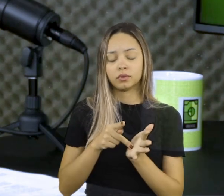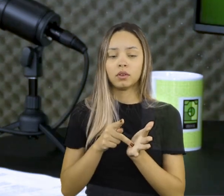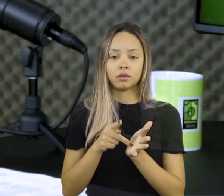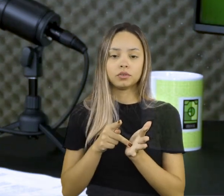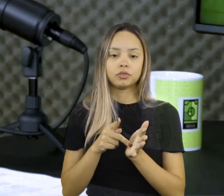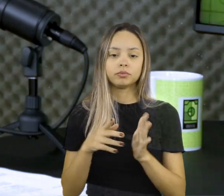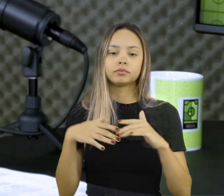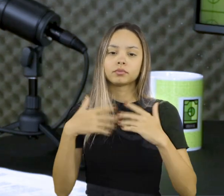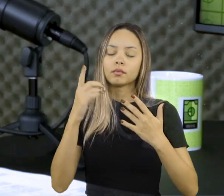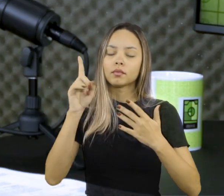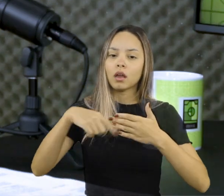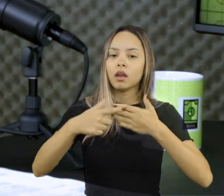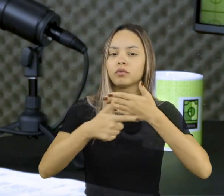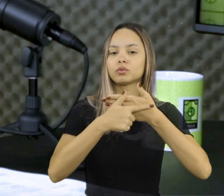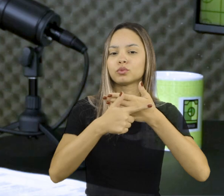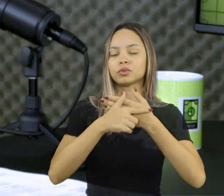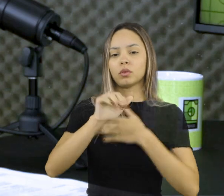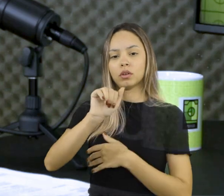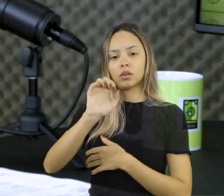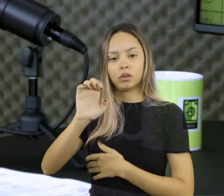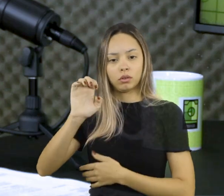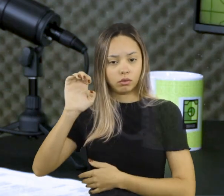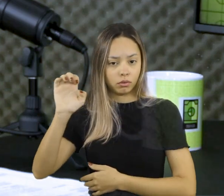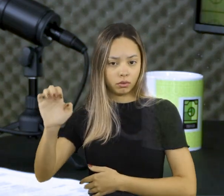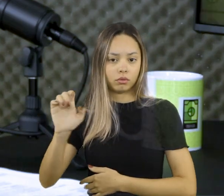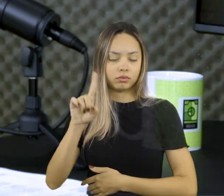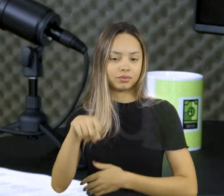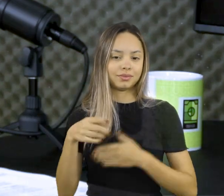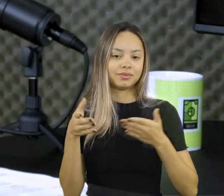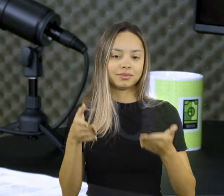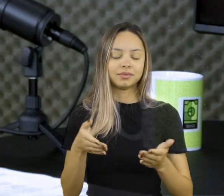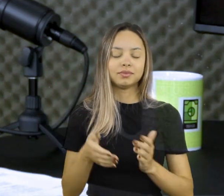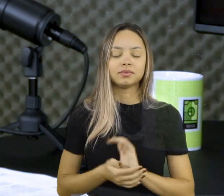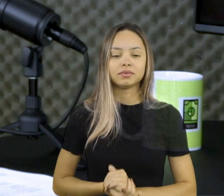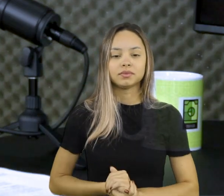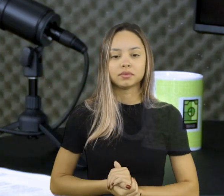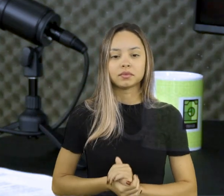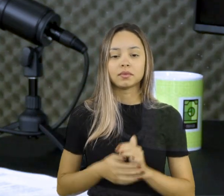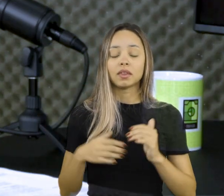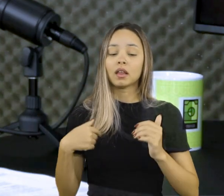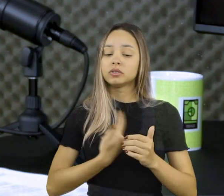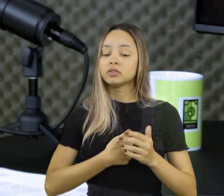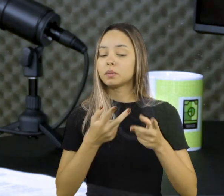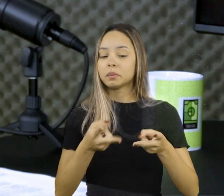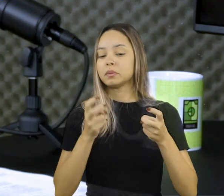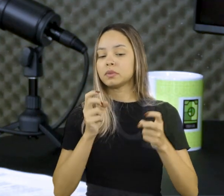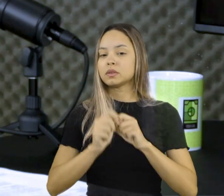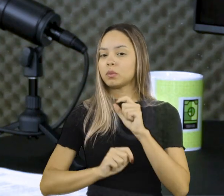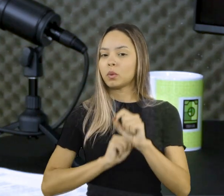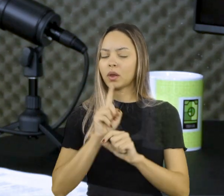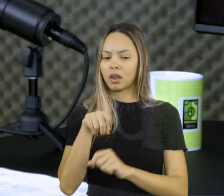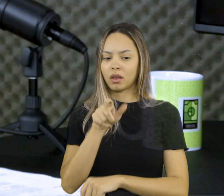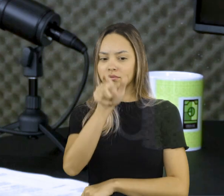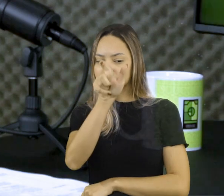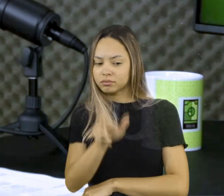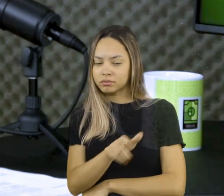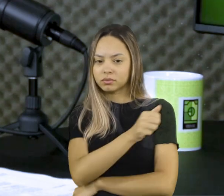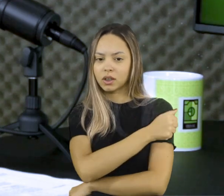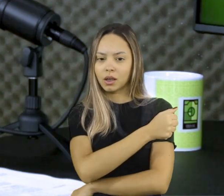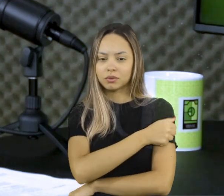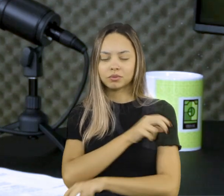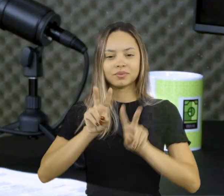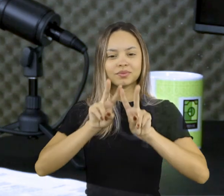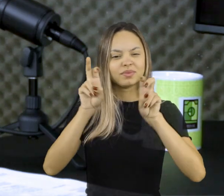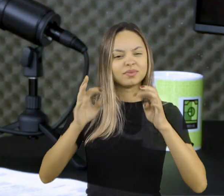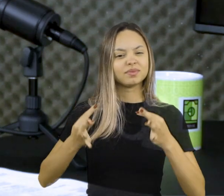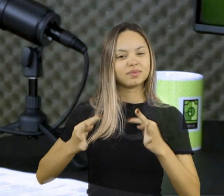essa a função do atendimento educacional especializado. A gente viu ali que vai ter para aquele estudante as questões com a